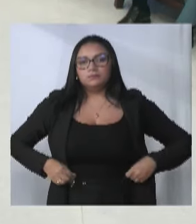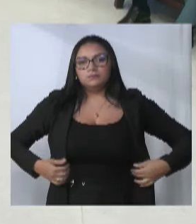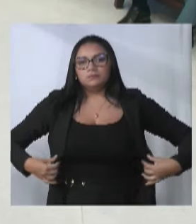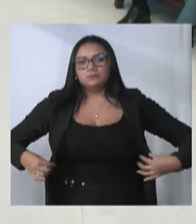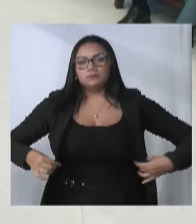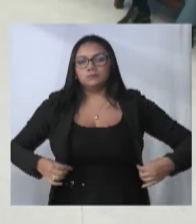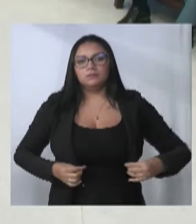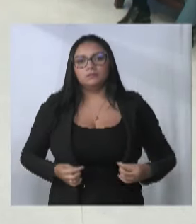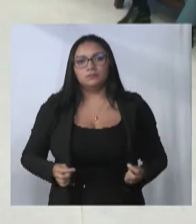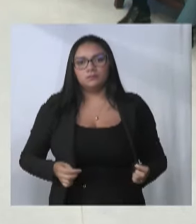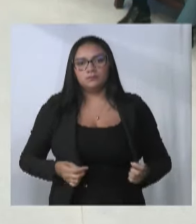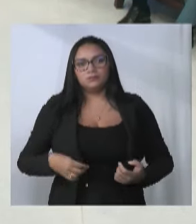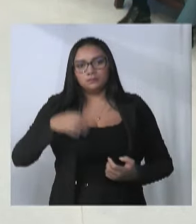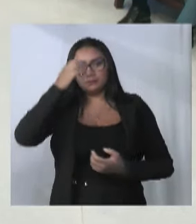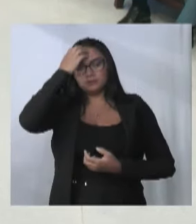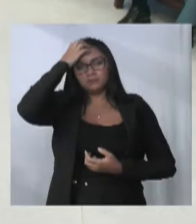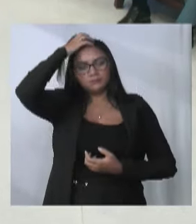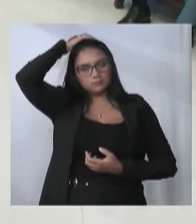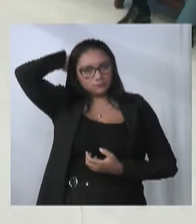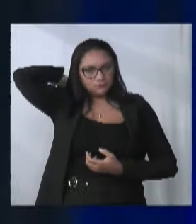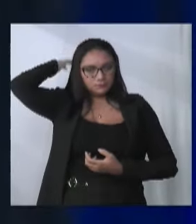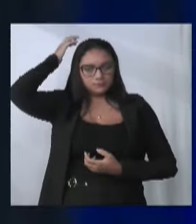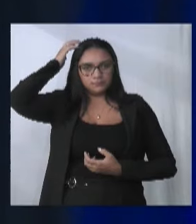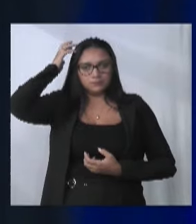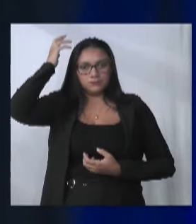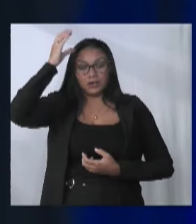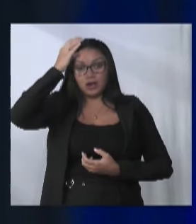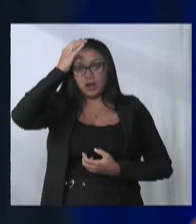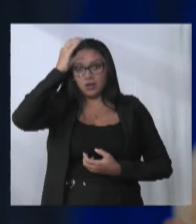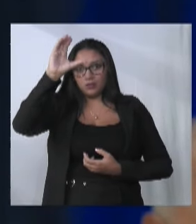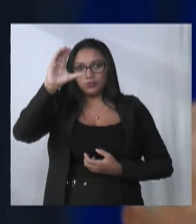Professor Tony, a cultura conta a história de um povo.